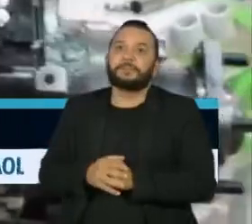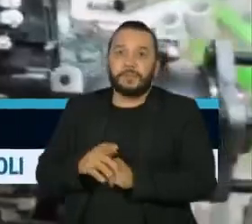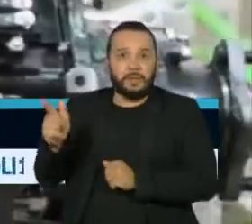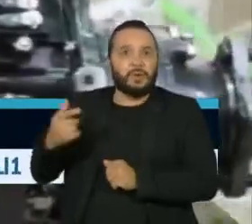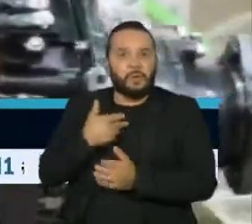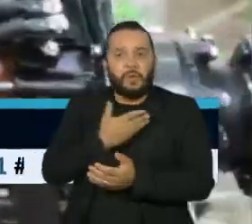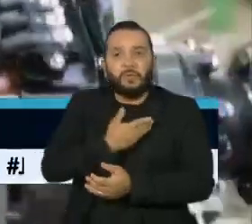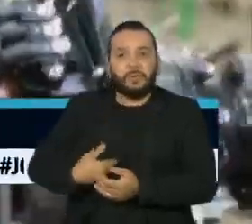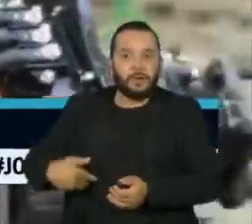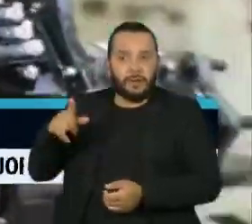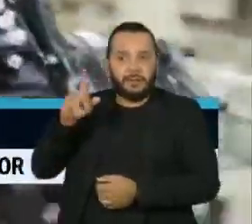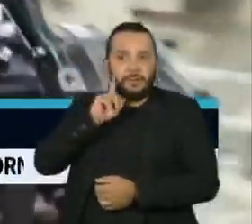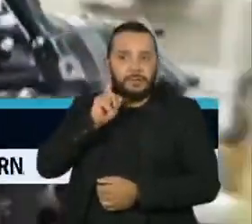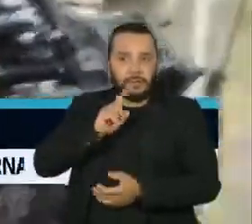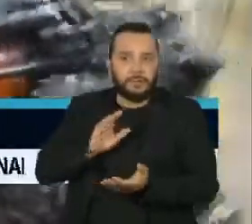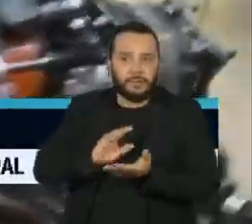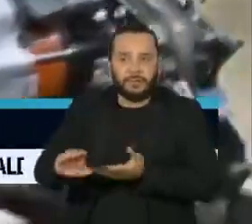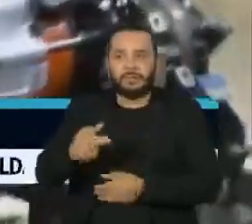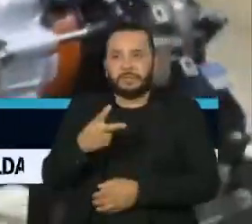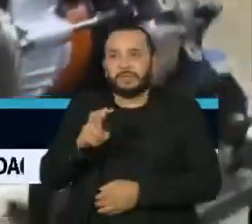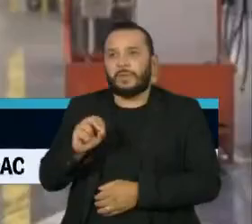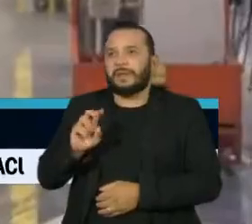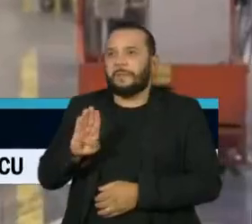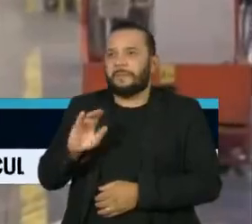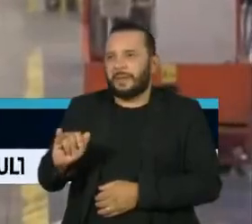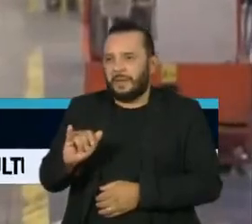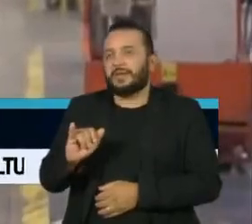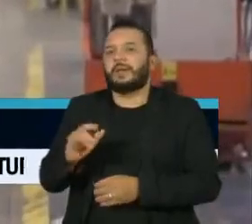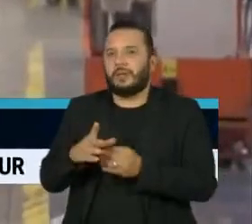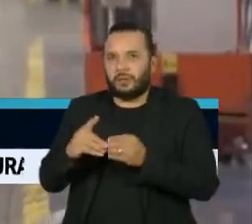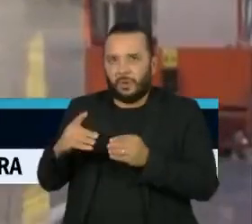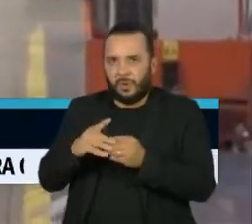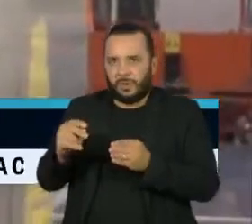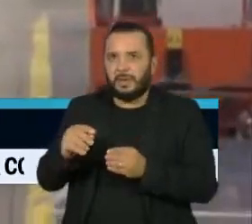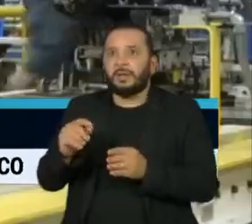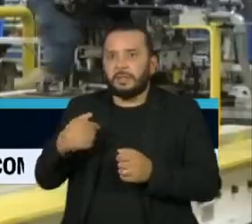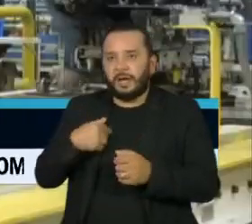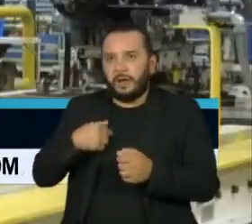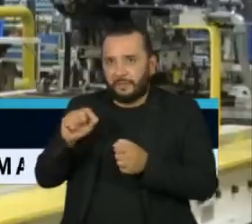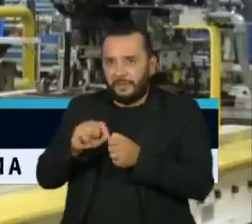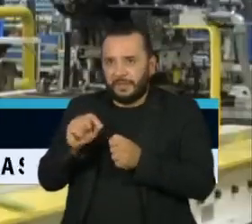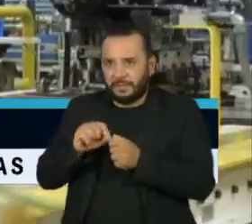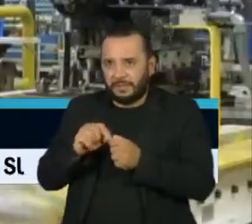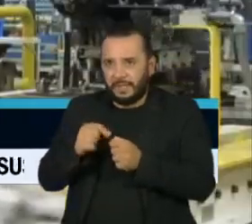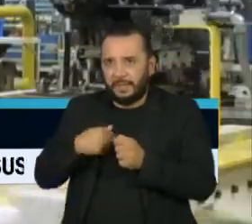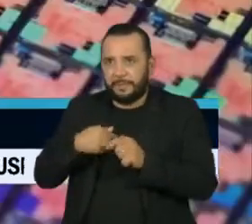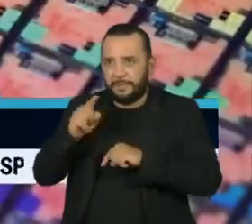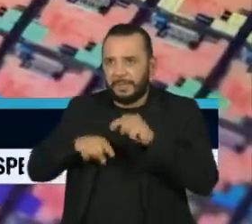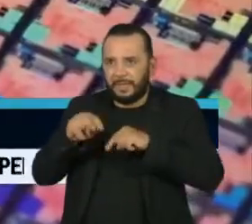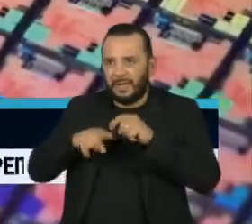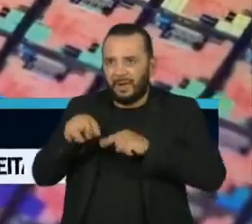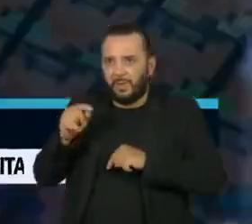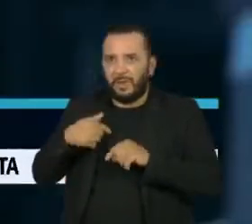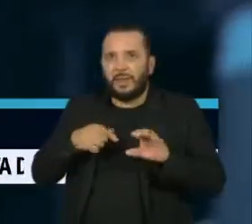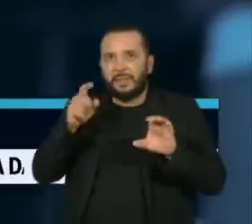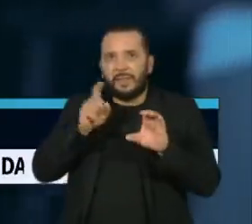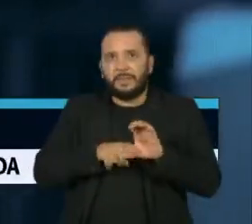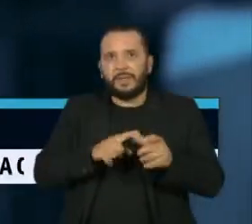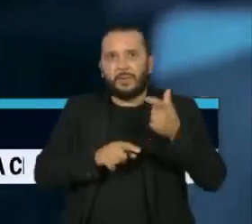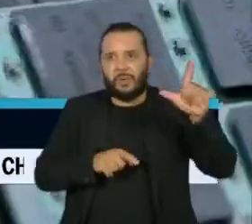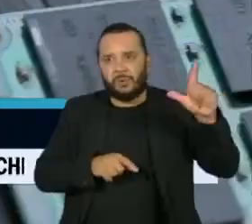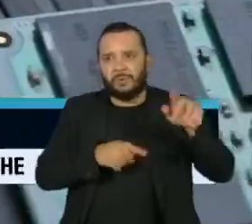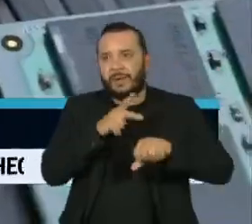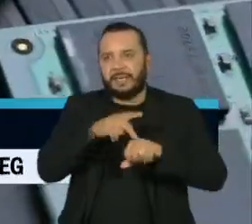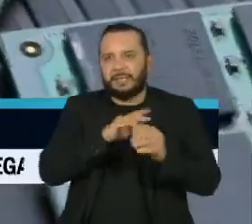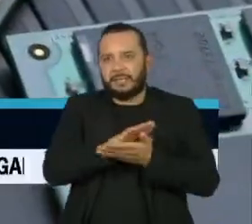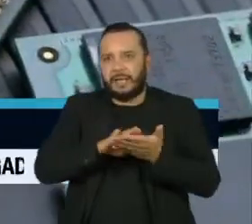mais de 250 bilhões de dólares para fazer semicondutores e reduzir a dependência de outros países. Eles são fundamentais